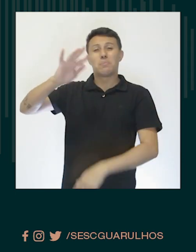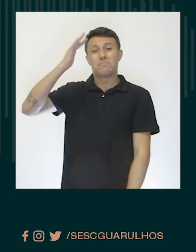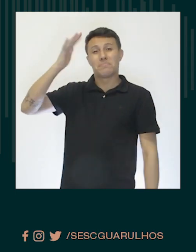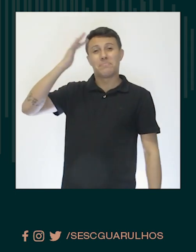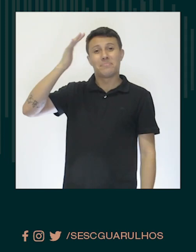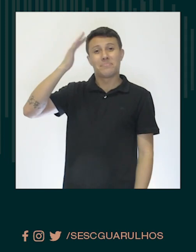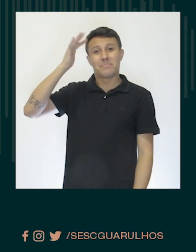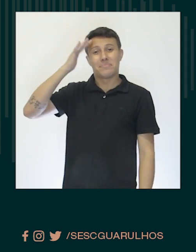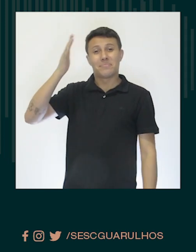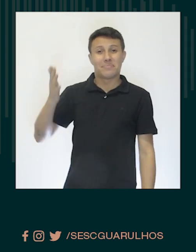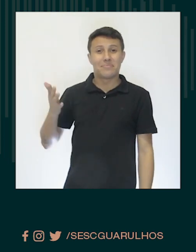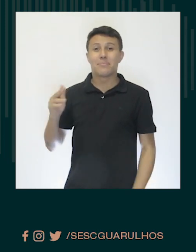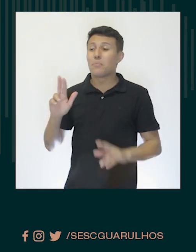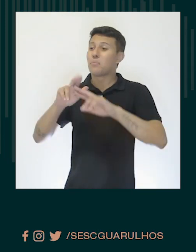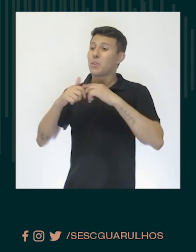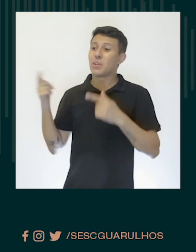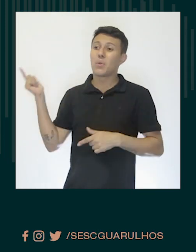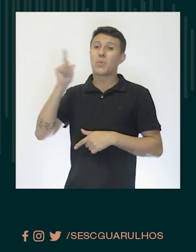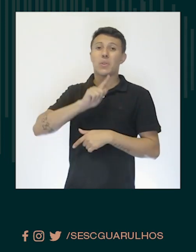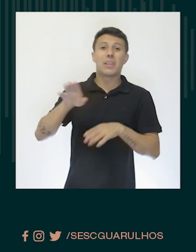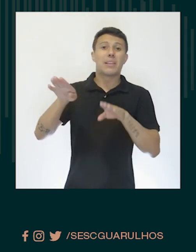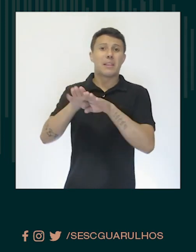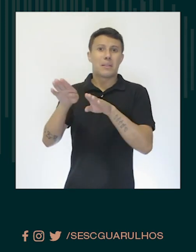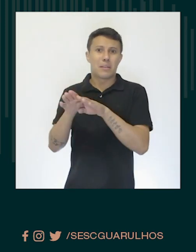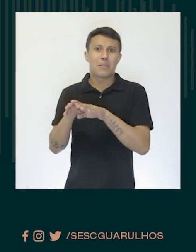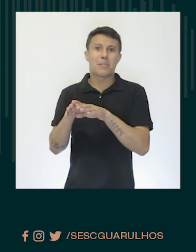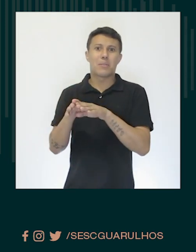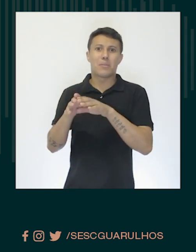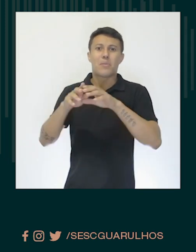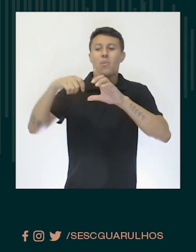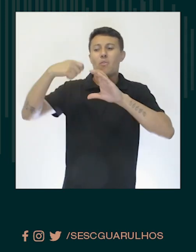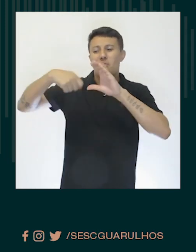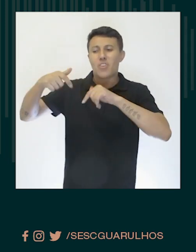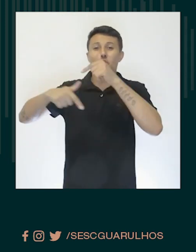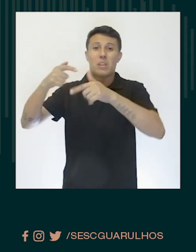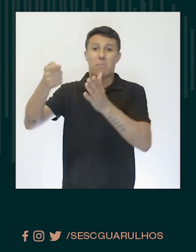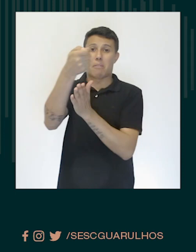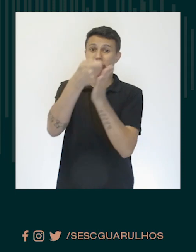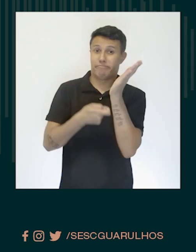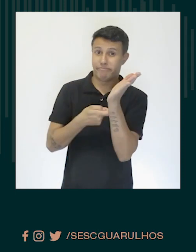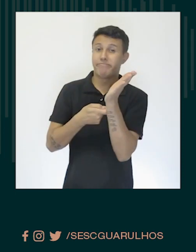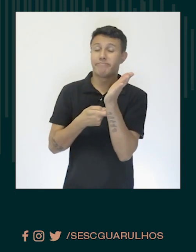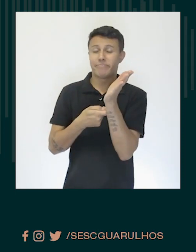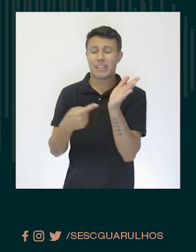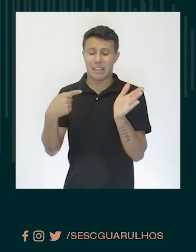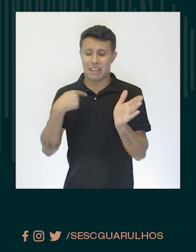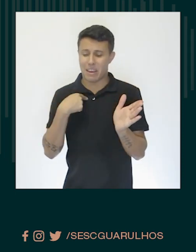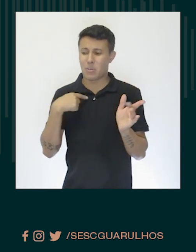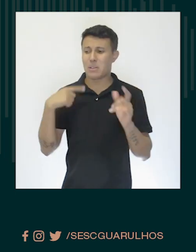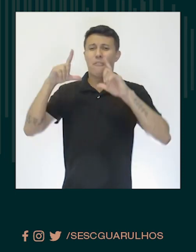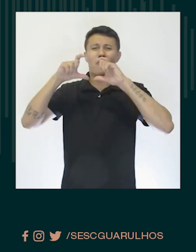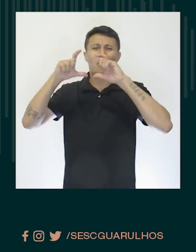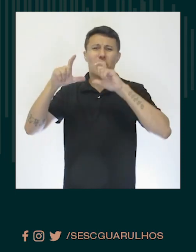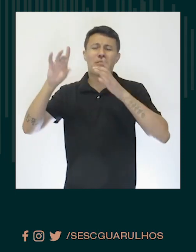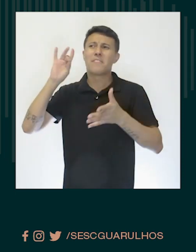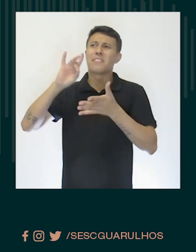né, para conseguir fazer um roteiro de vídeo, entregar um trabalho escrito. Mas que é o trabalho da fotografia, a imaginação